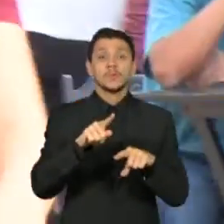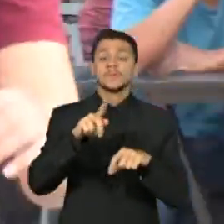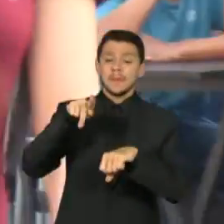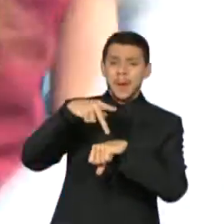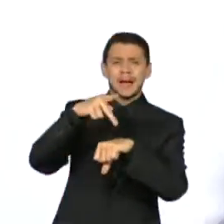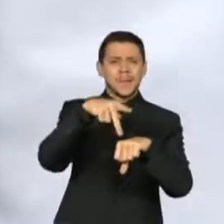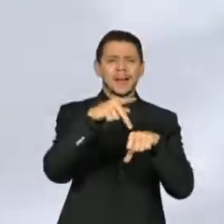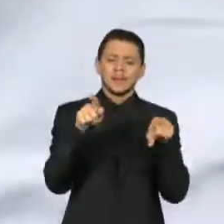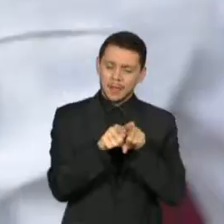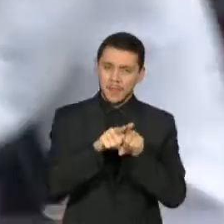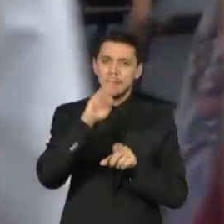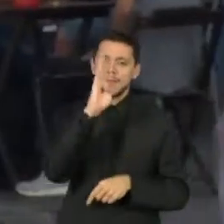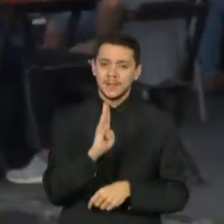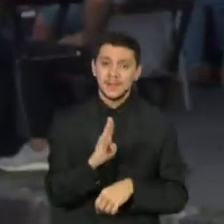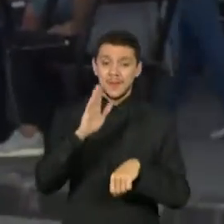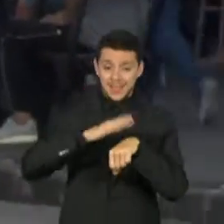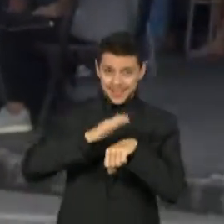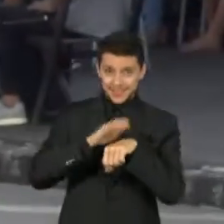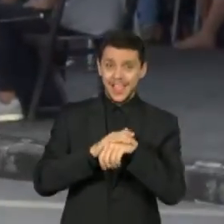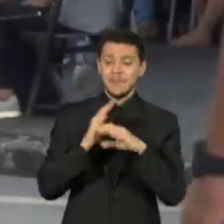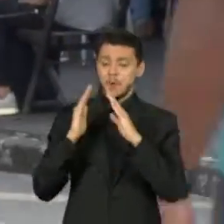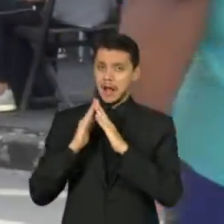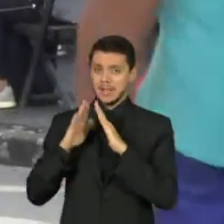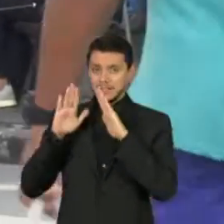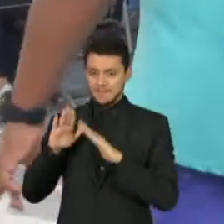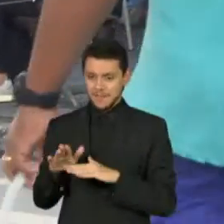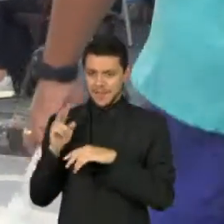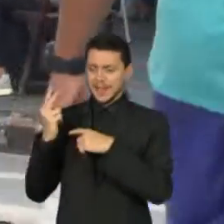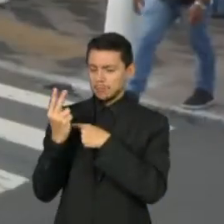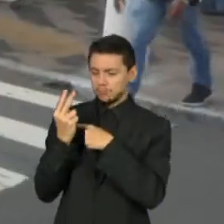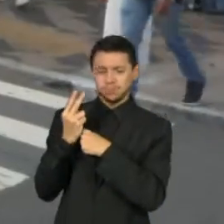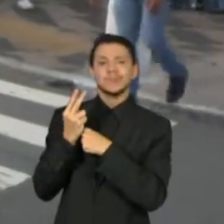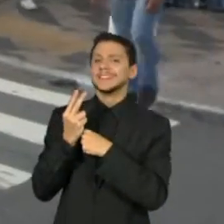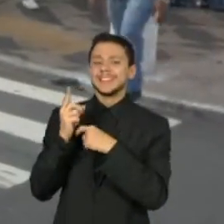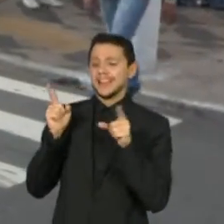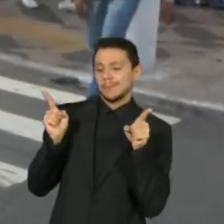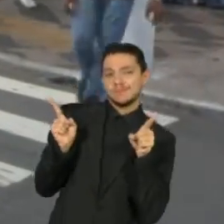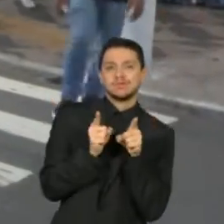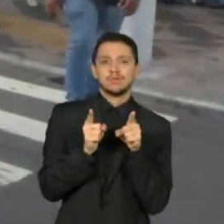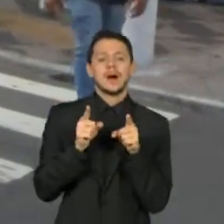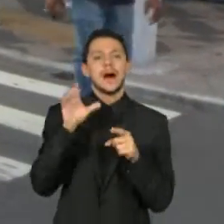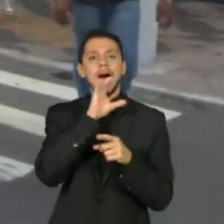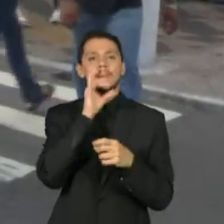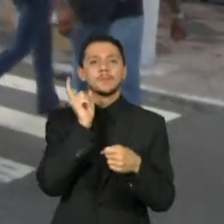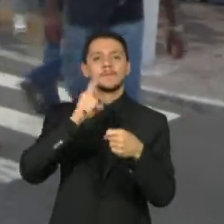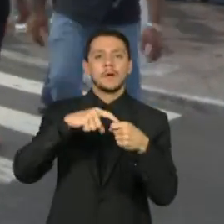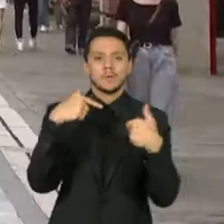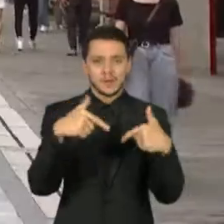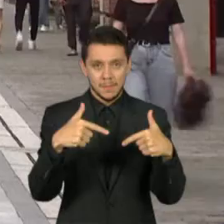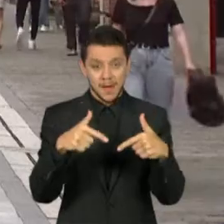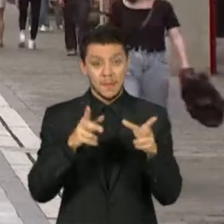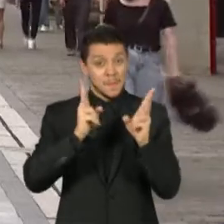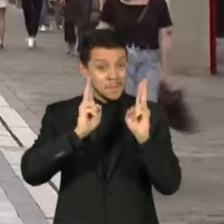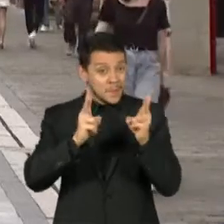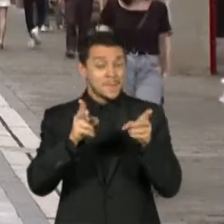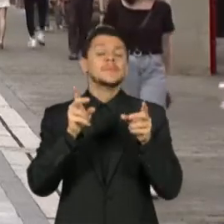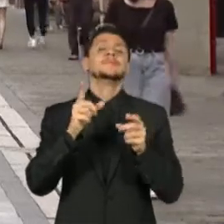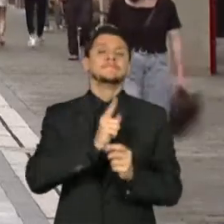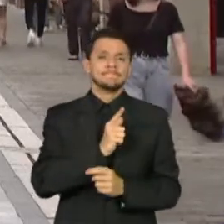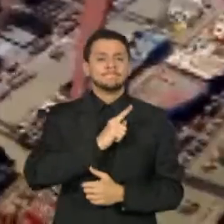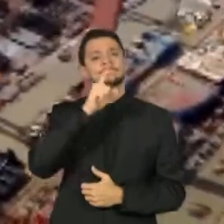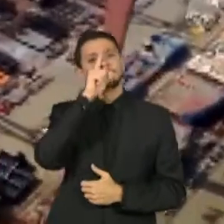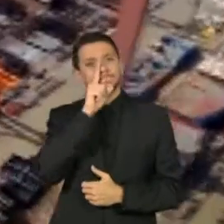isolamento foi reduzido para acelerar a volta de funcionários ao trabalho. Mesmo assim, o cenário alimenta temores de uma nova